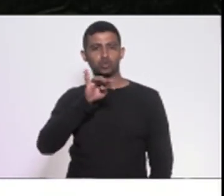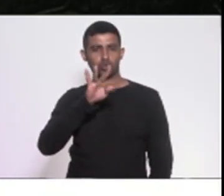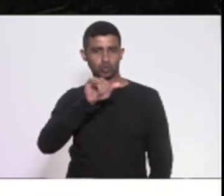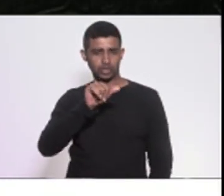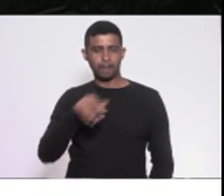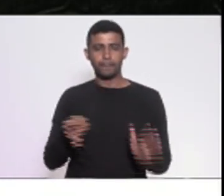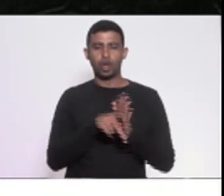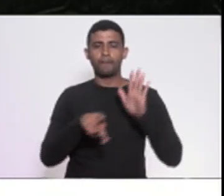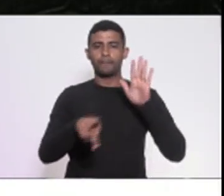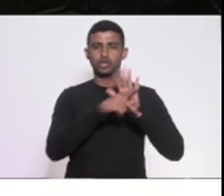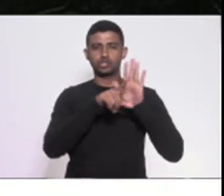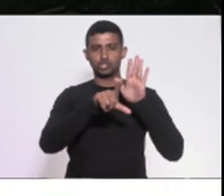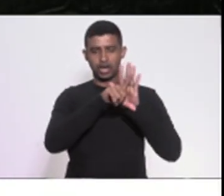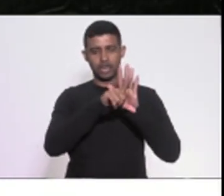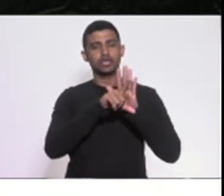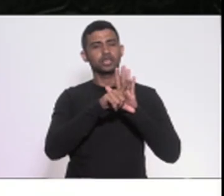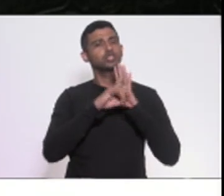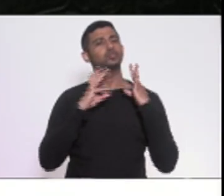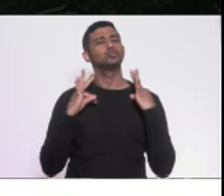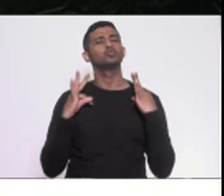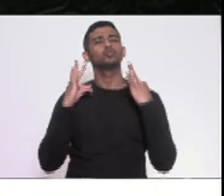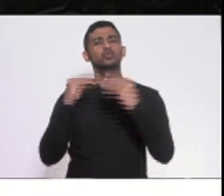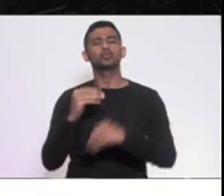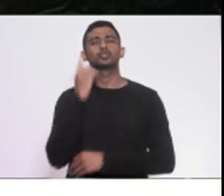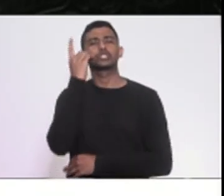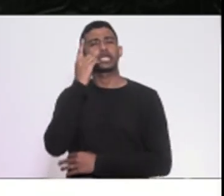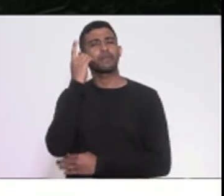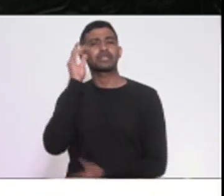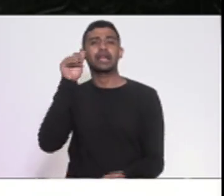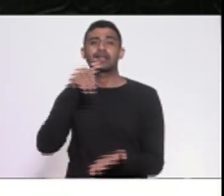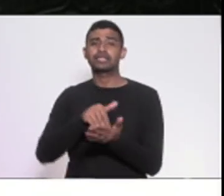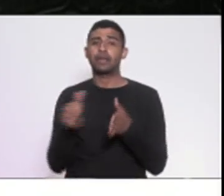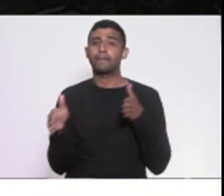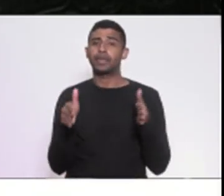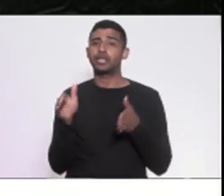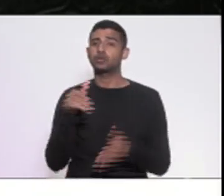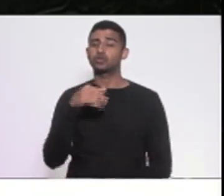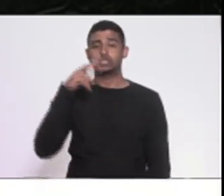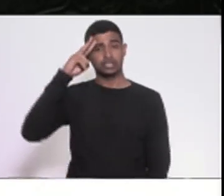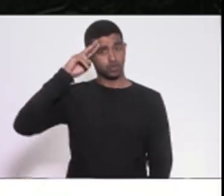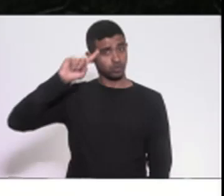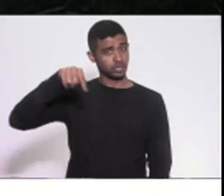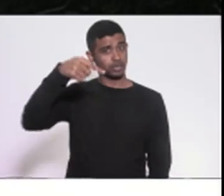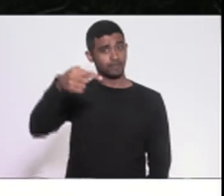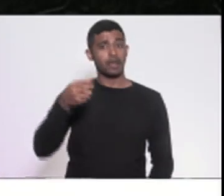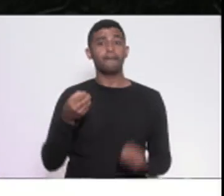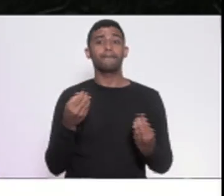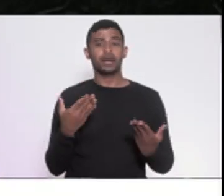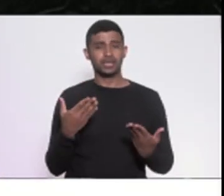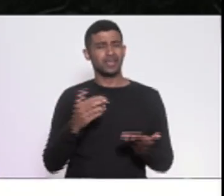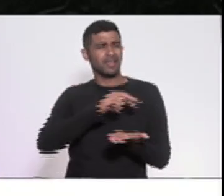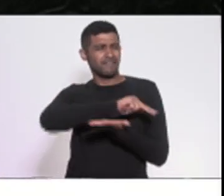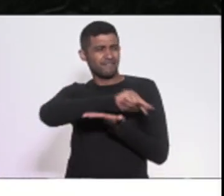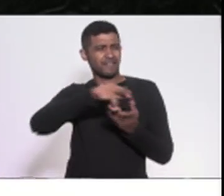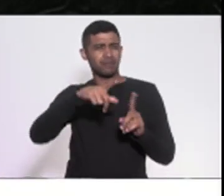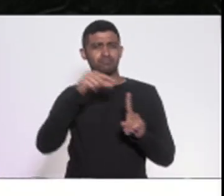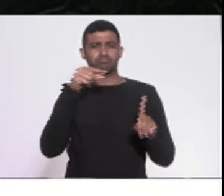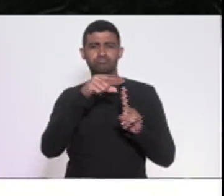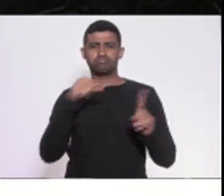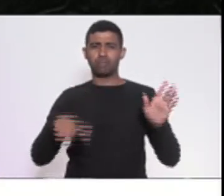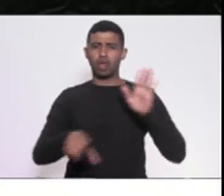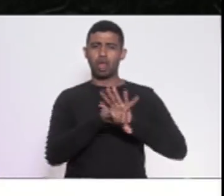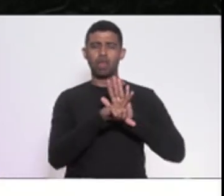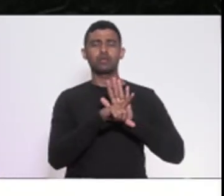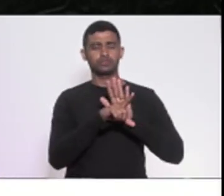serão submetidos a todos os deputados até segunda-feira, para que estas indicações